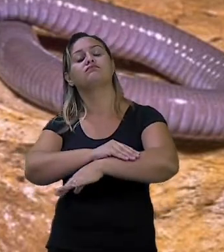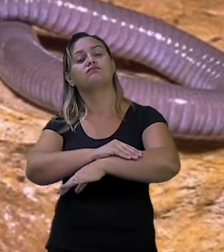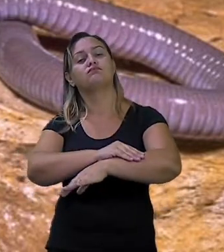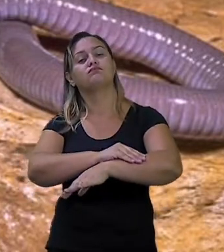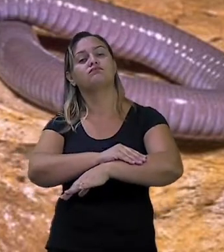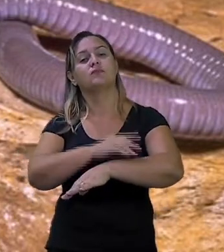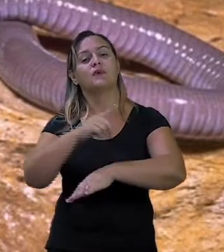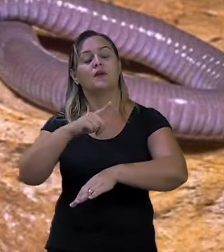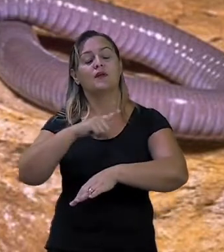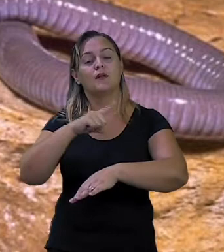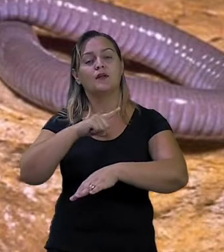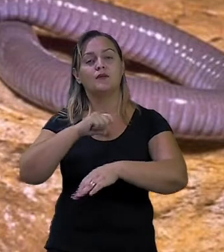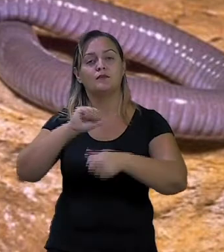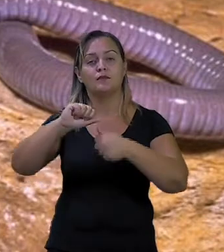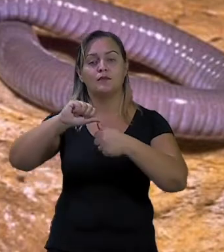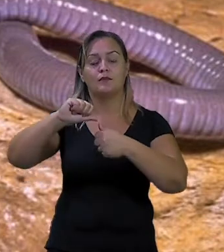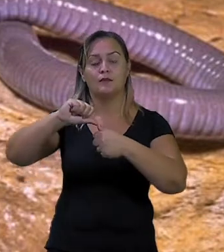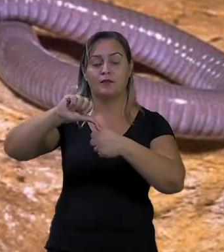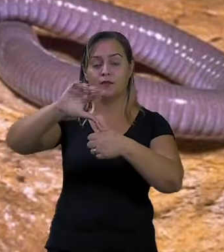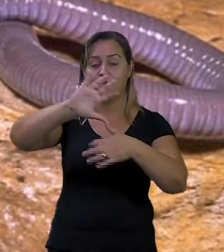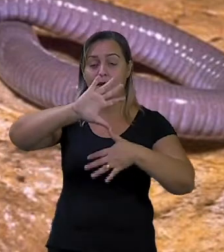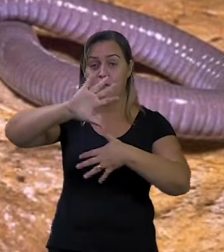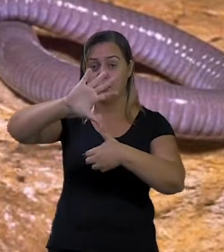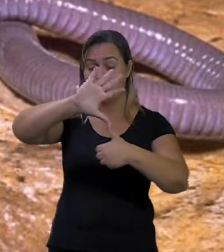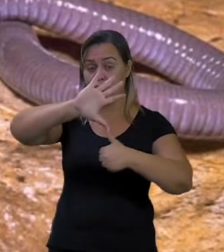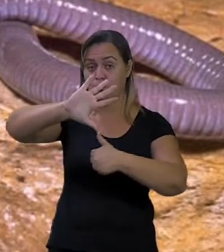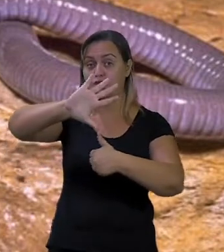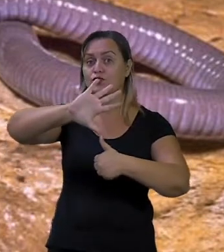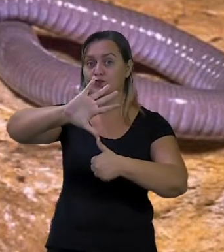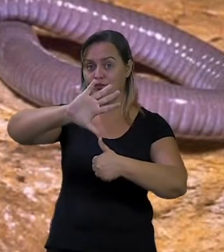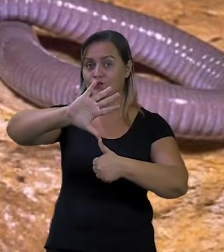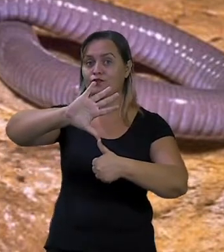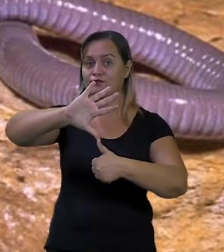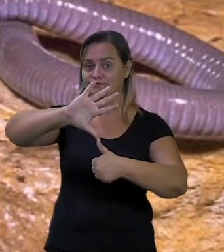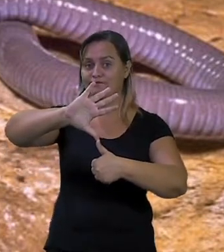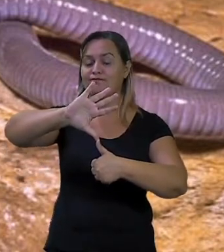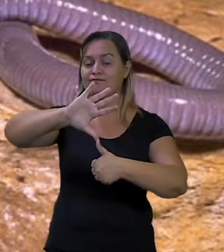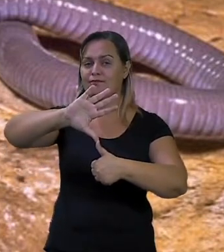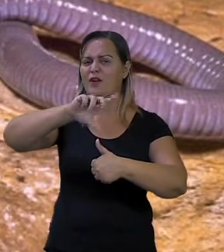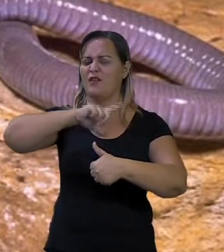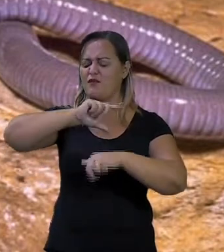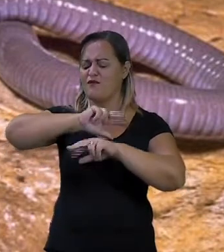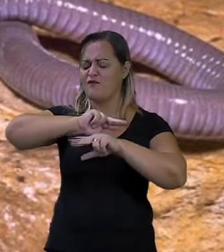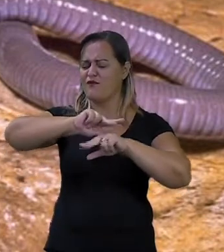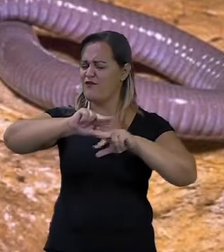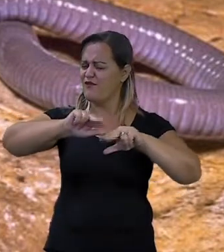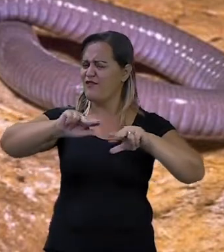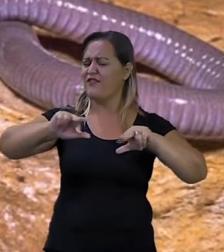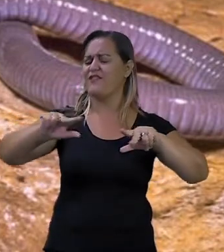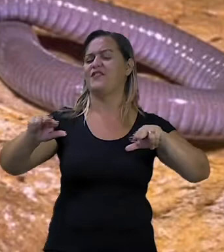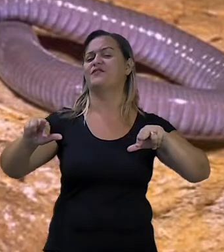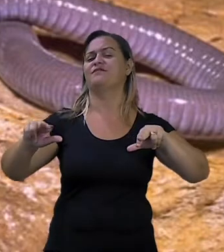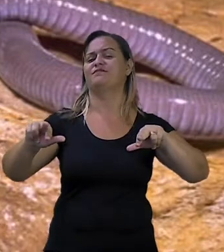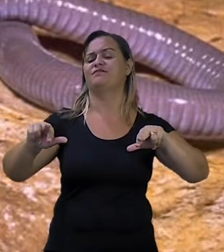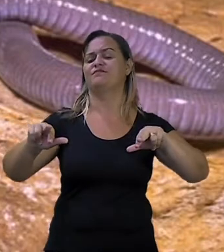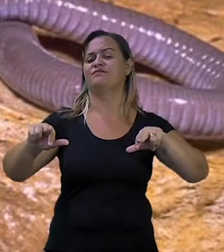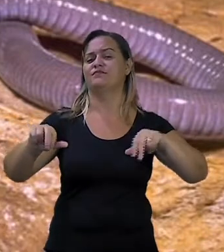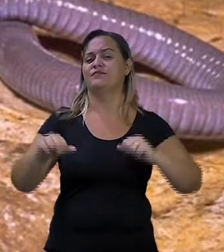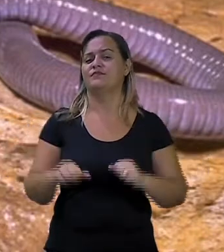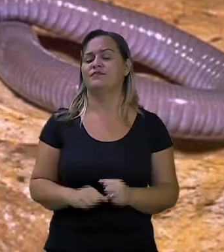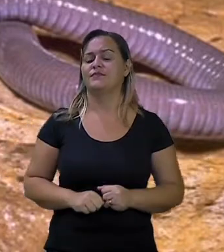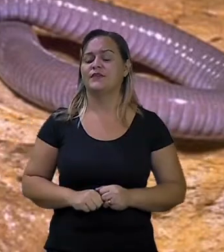a mais rica do planeta é esta fauna. Mas eles também estão distribuídos por